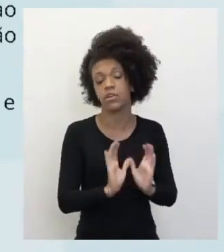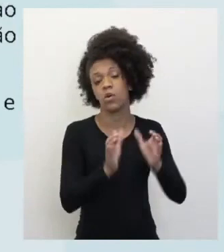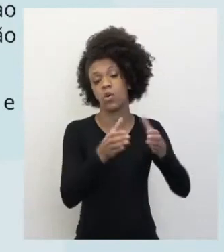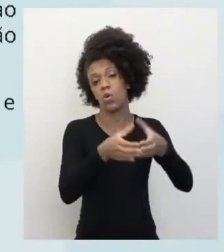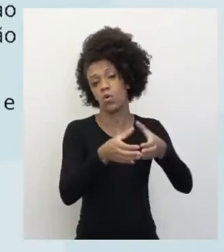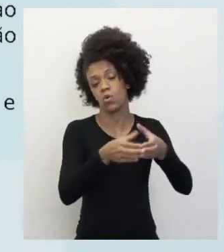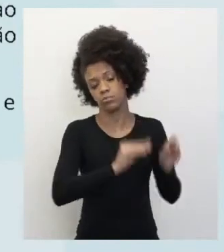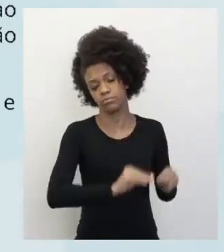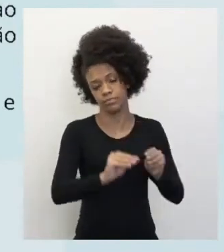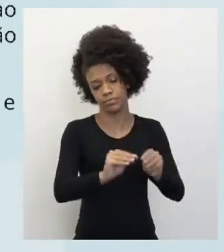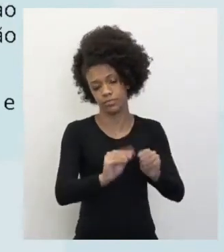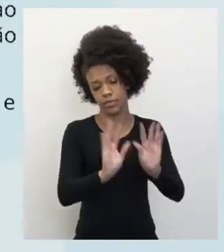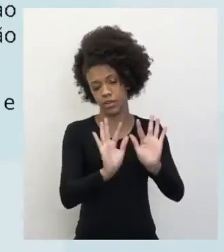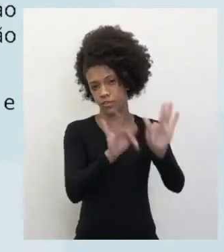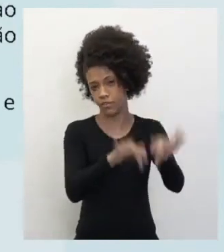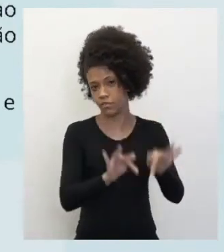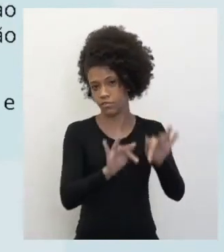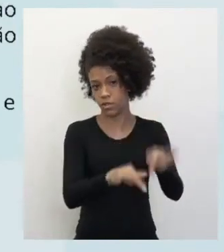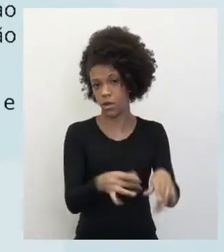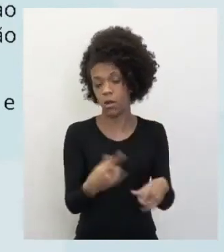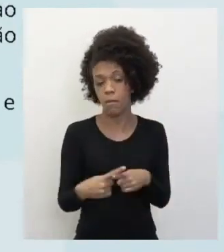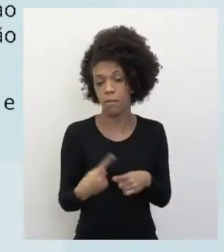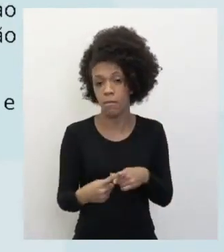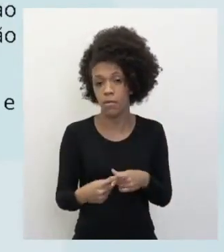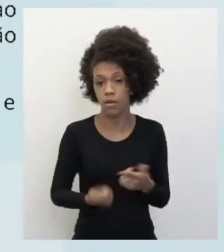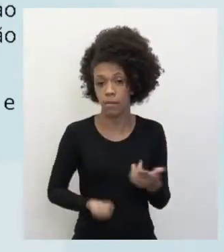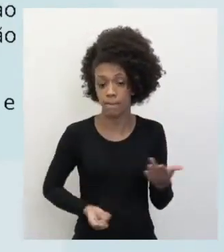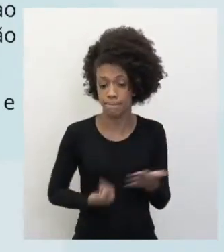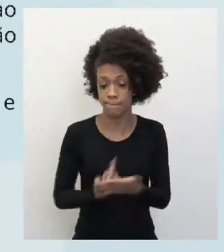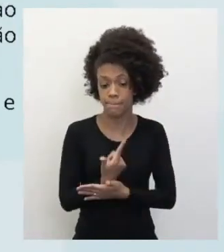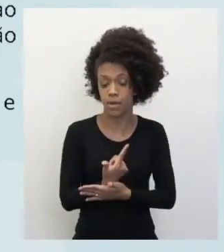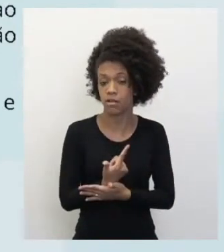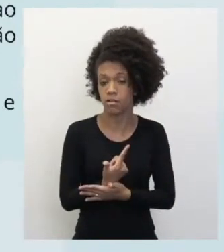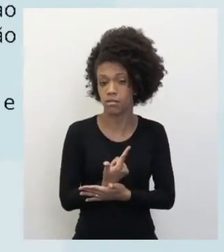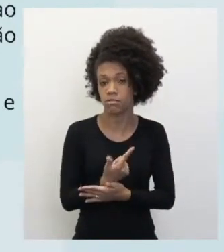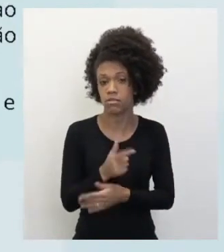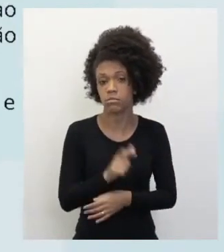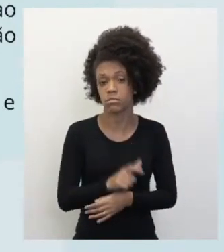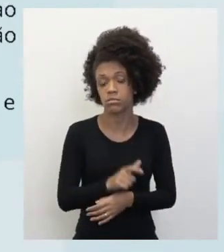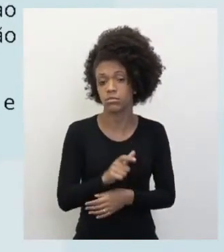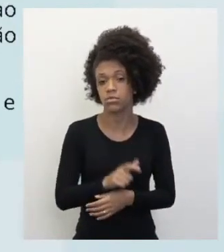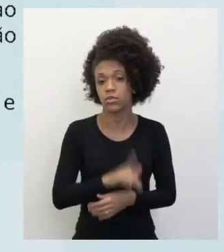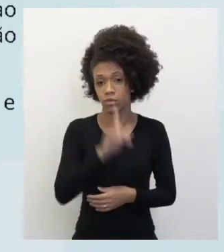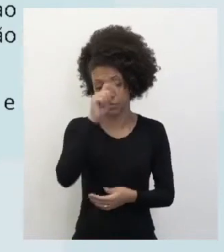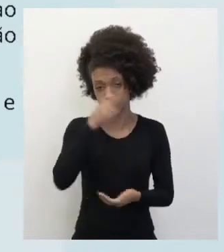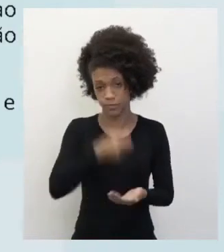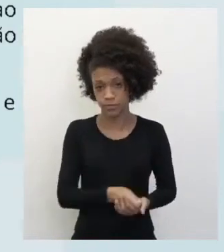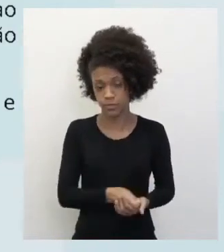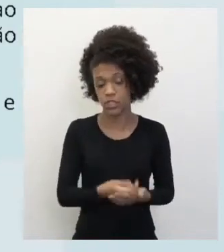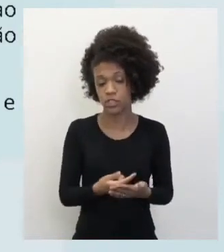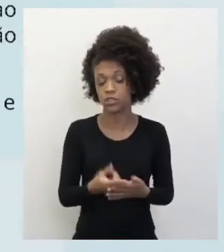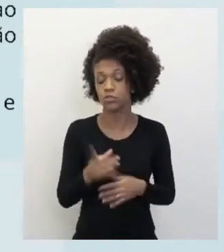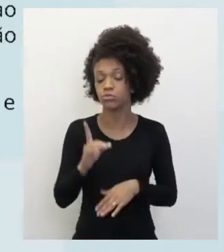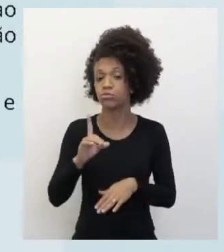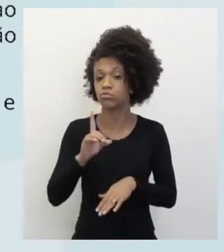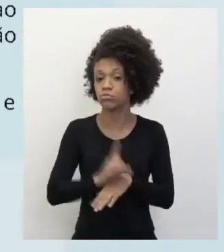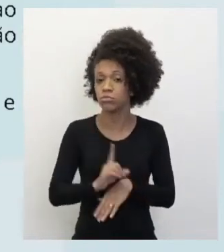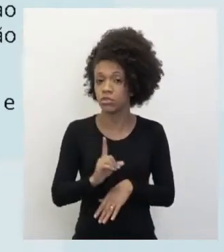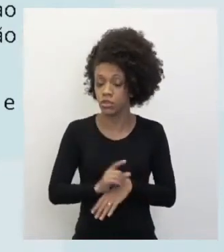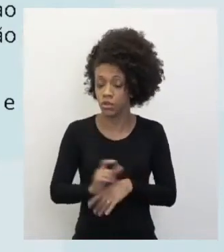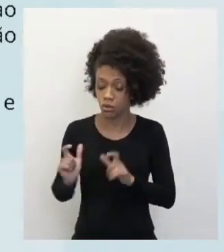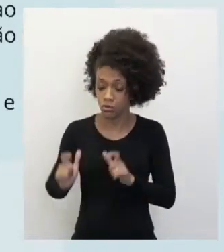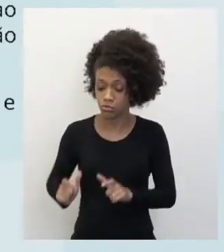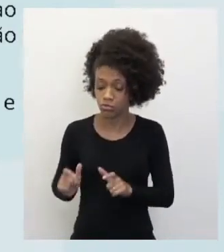porque desta forma o servo pagava para o senhor feudal o direito de usar a terra. Lembram-se